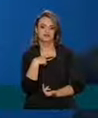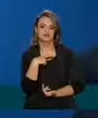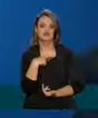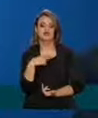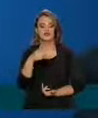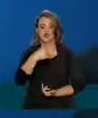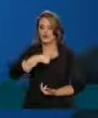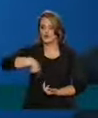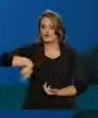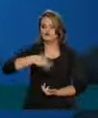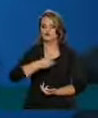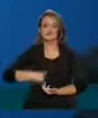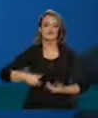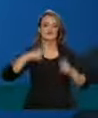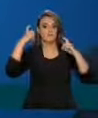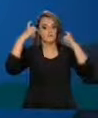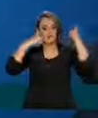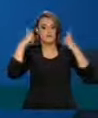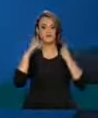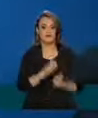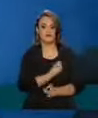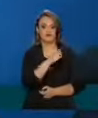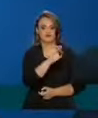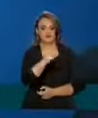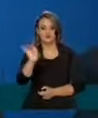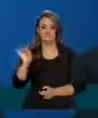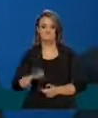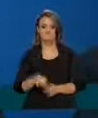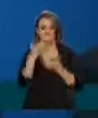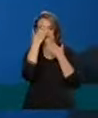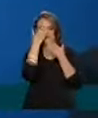tem um governo que se preocupa com a vida do próximo Muito obrigado as